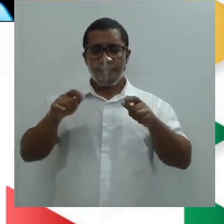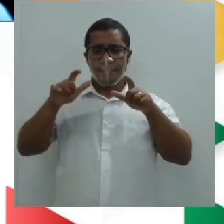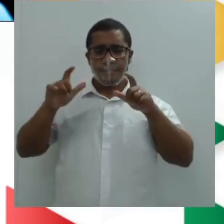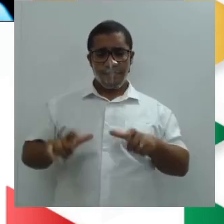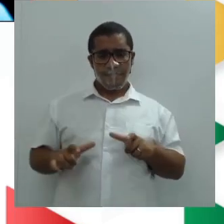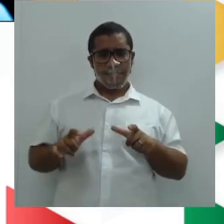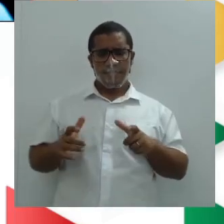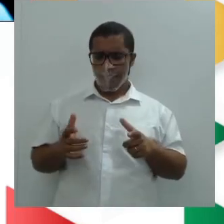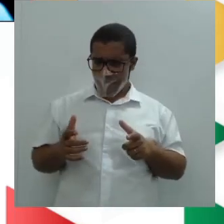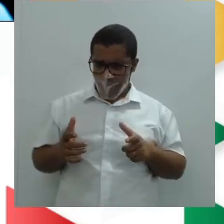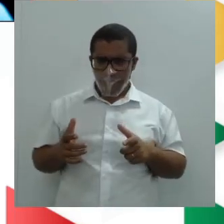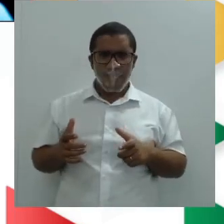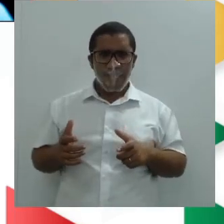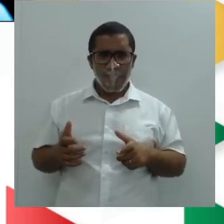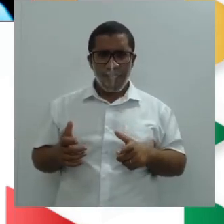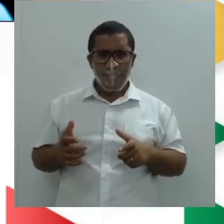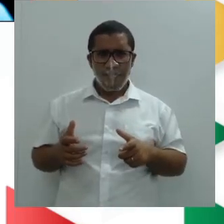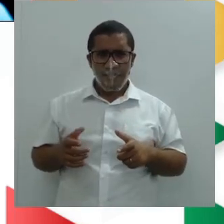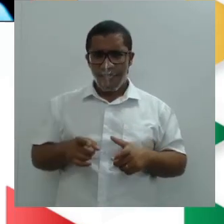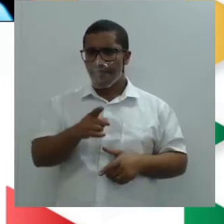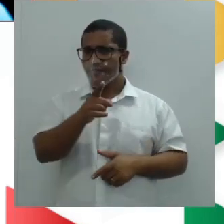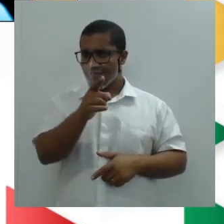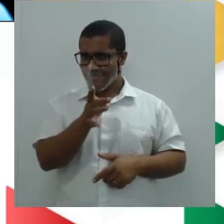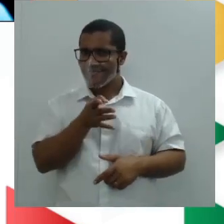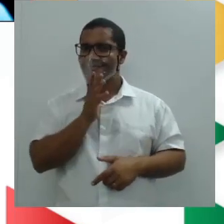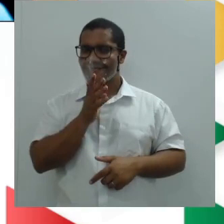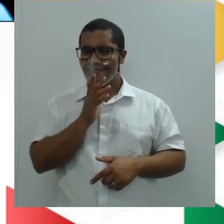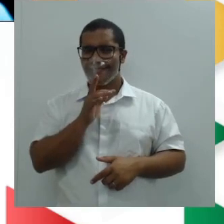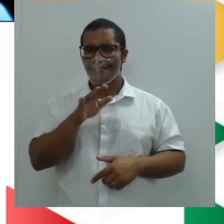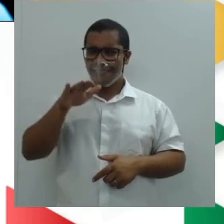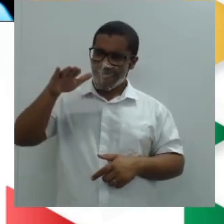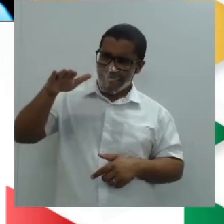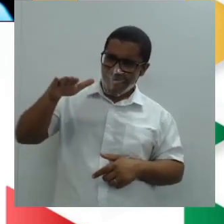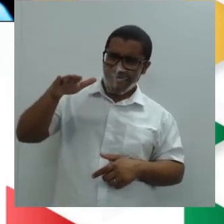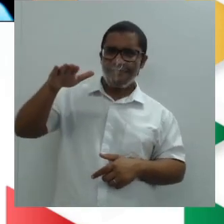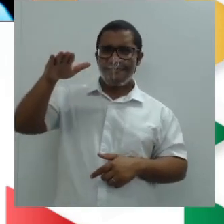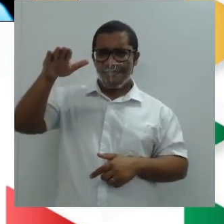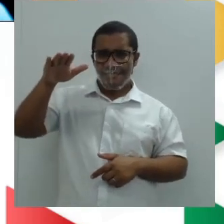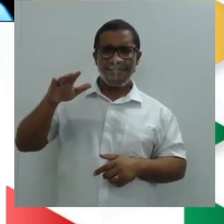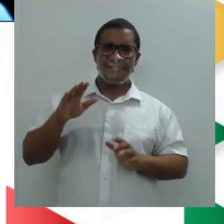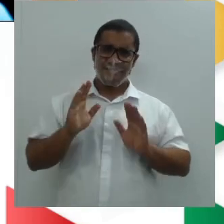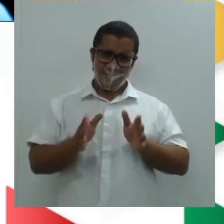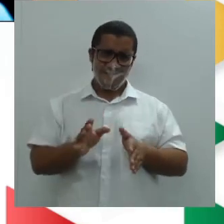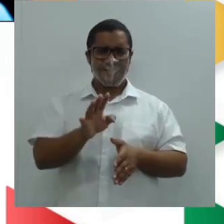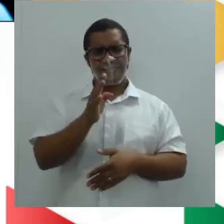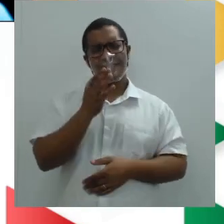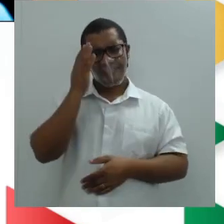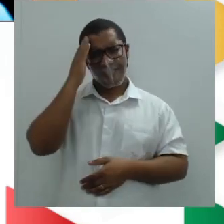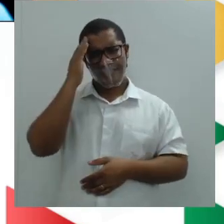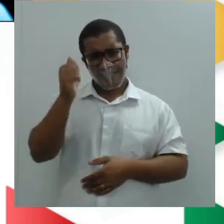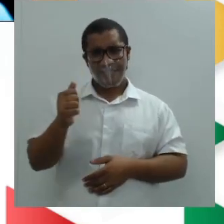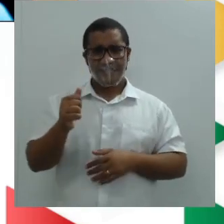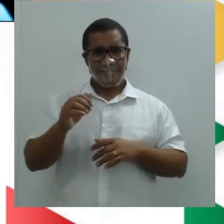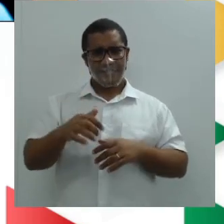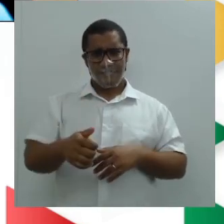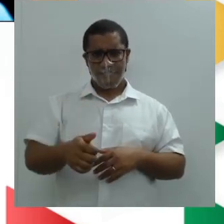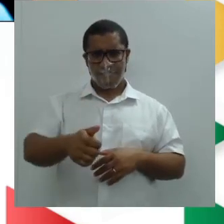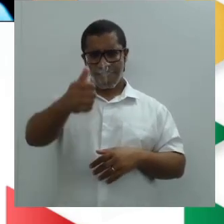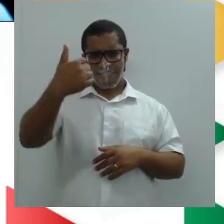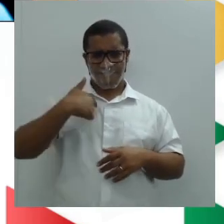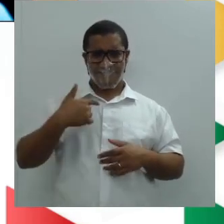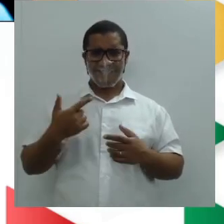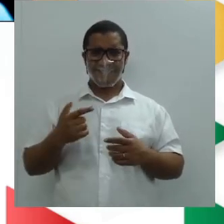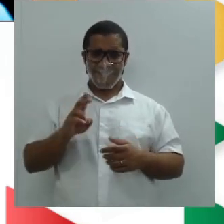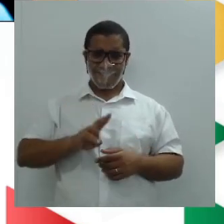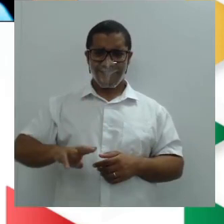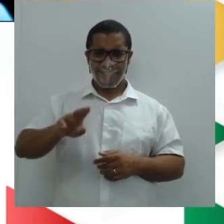lugar que vocês já bem conhecem, apesar de ser pequenininhos, mas eu acredito que deve saber até mais do que eu, né? Usar